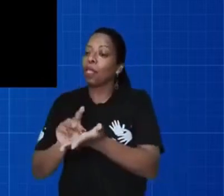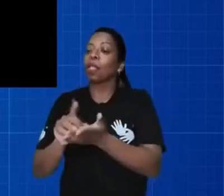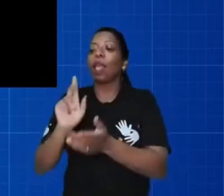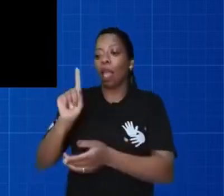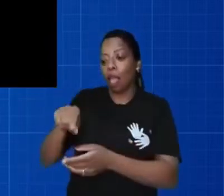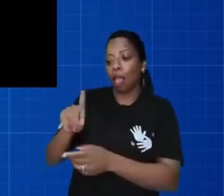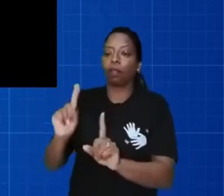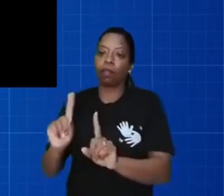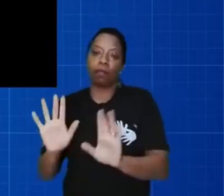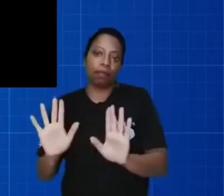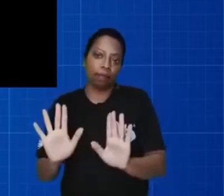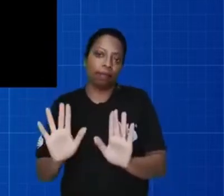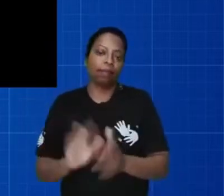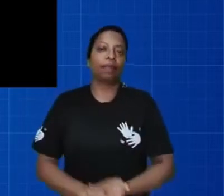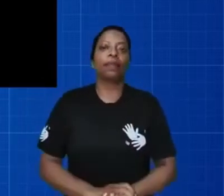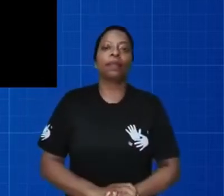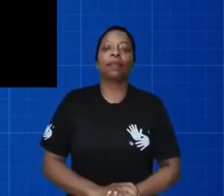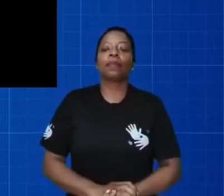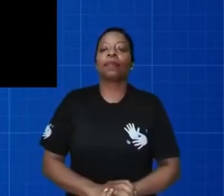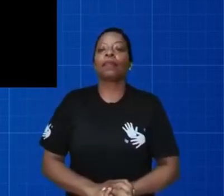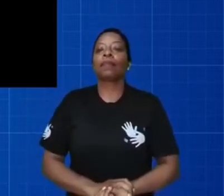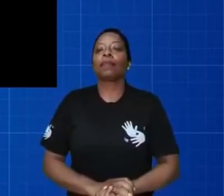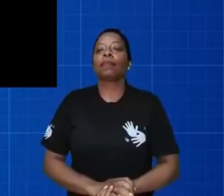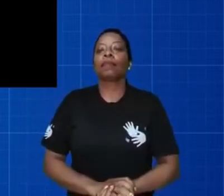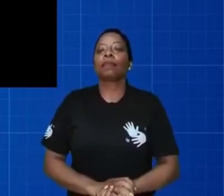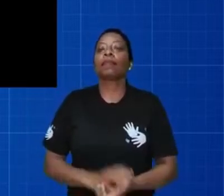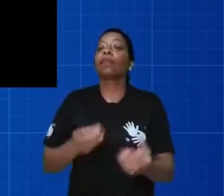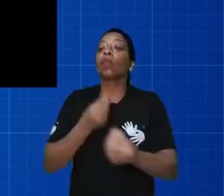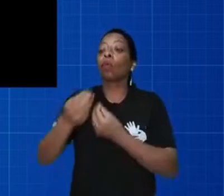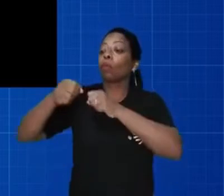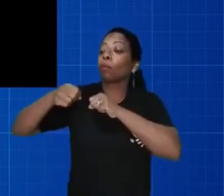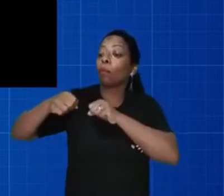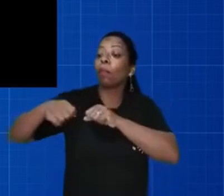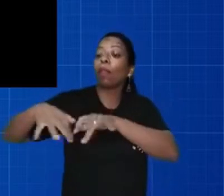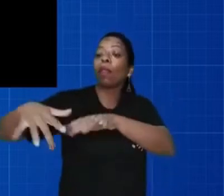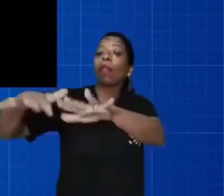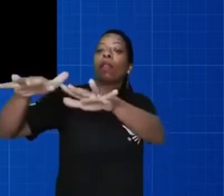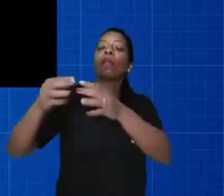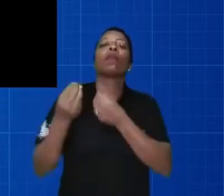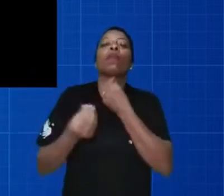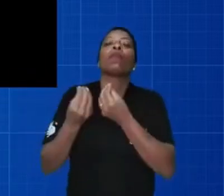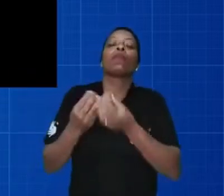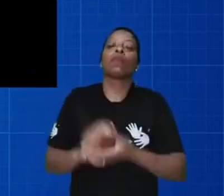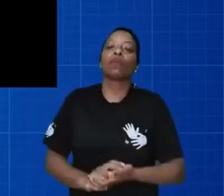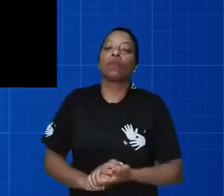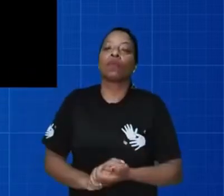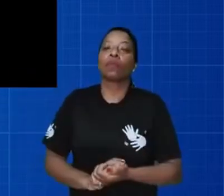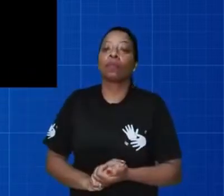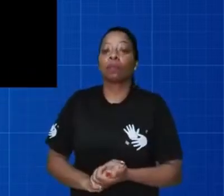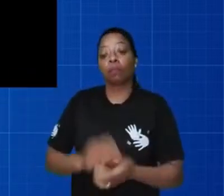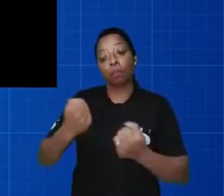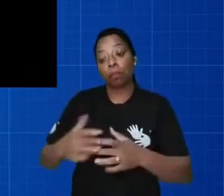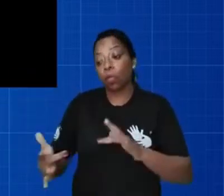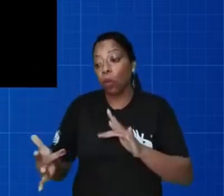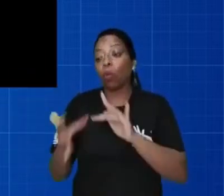E como que ela é transmitida, né? Então, veja, é contato direto. Esse é o principal fonte de transmissão, é